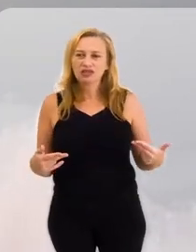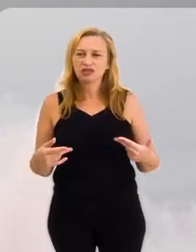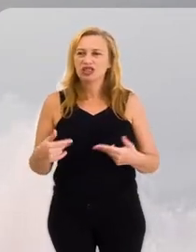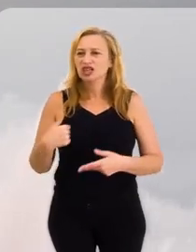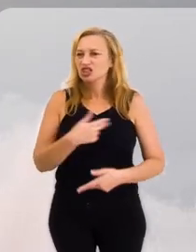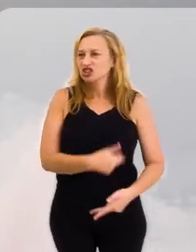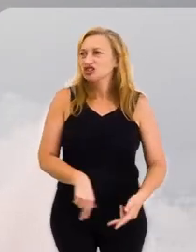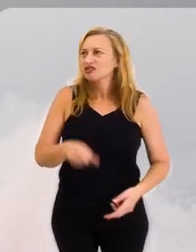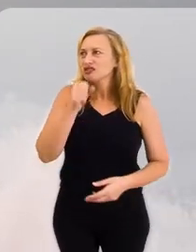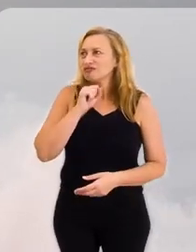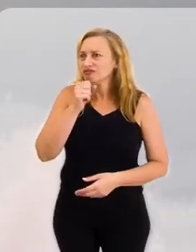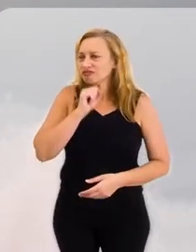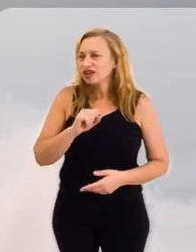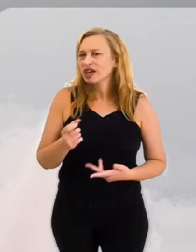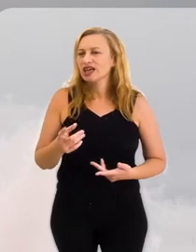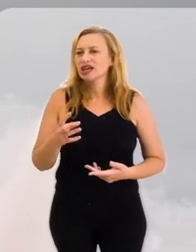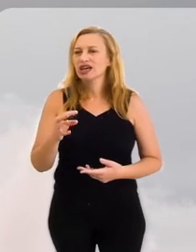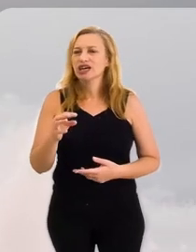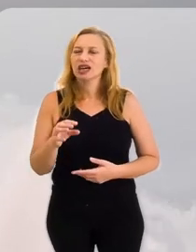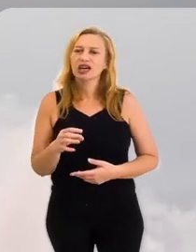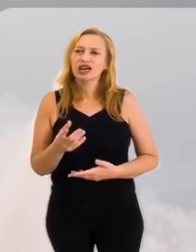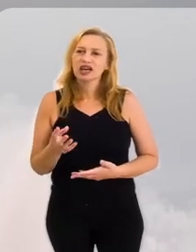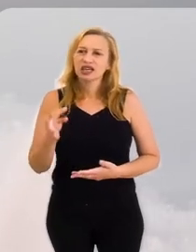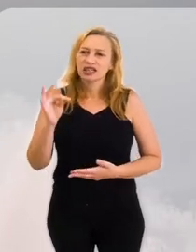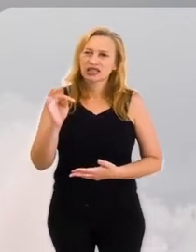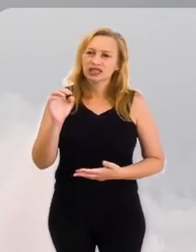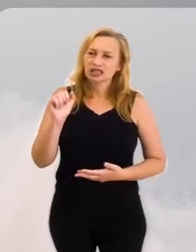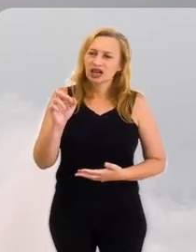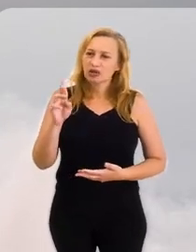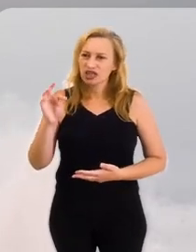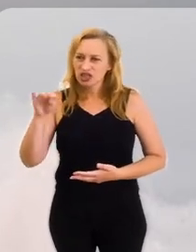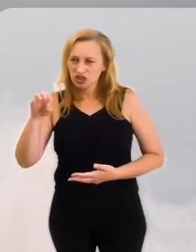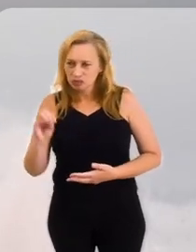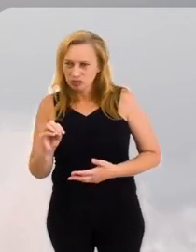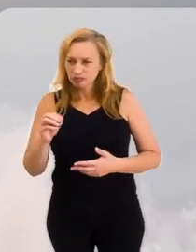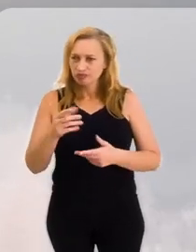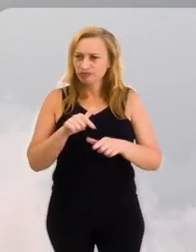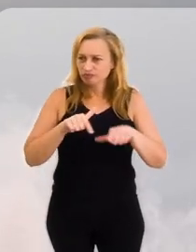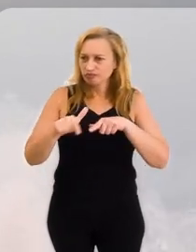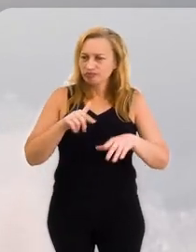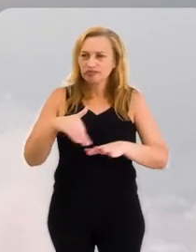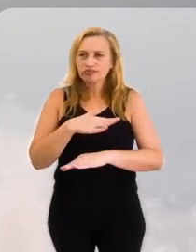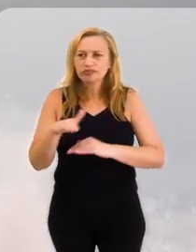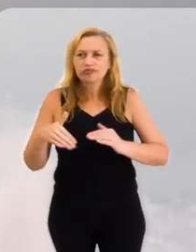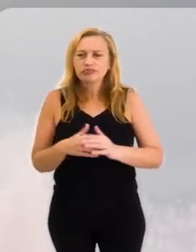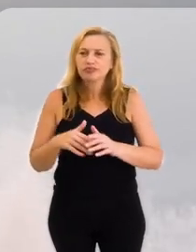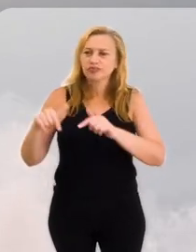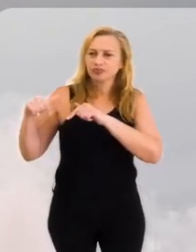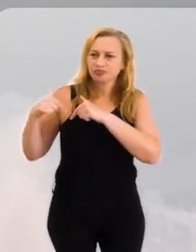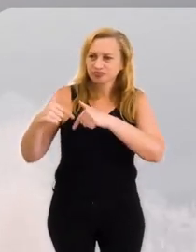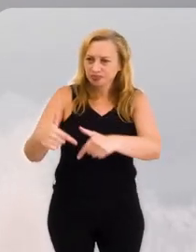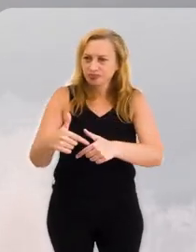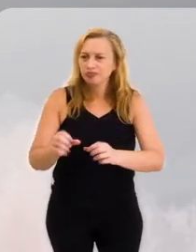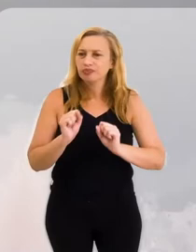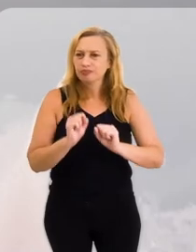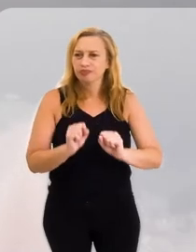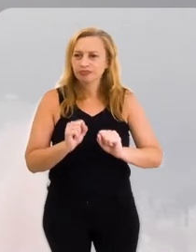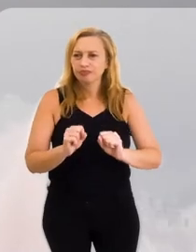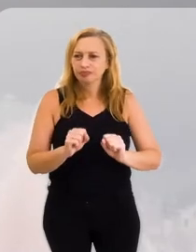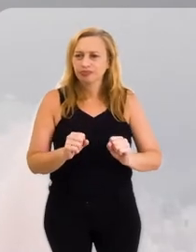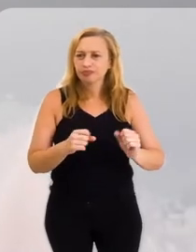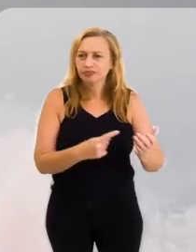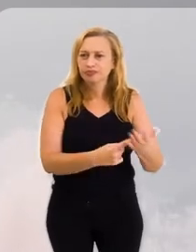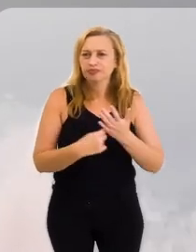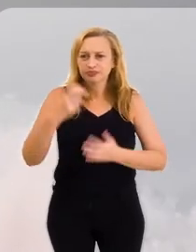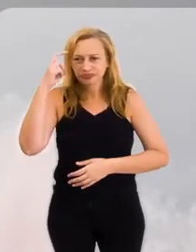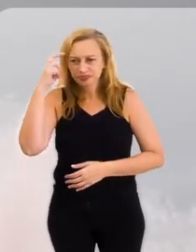coisas da China antiga né taoismo confucionismo e sim trabalho com todas as tradições que podem